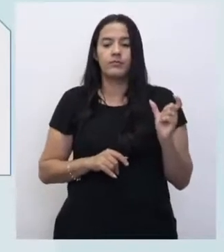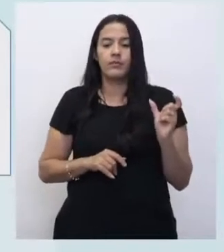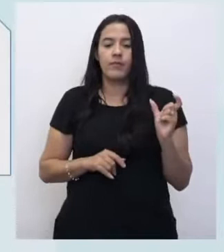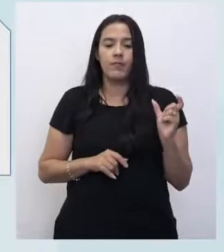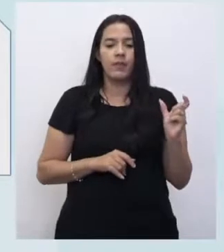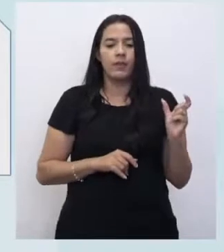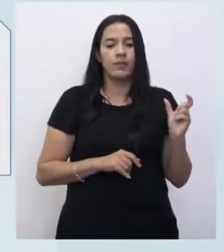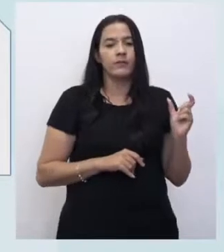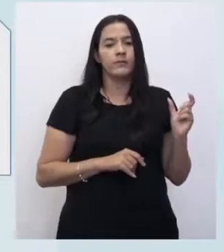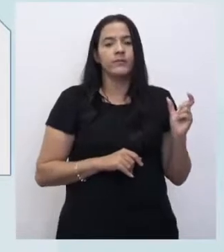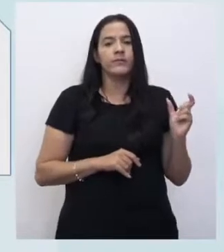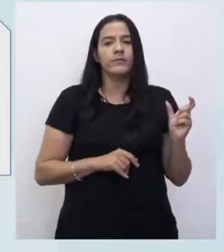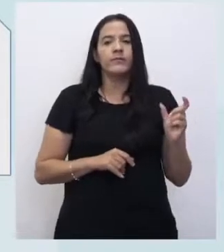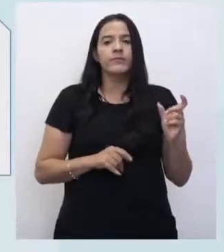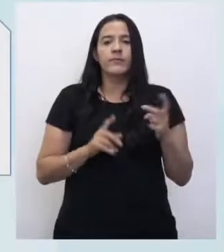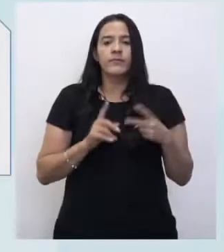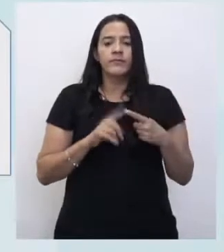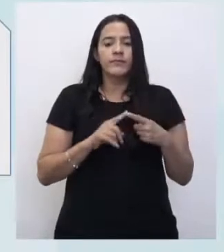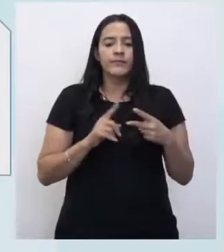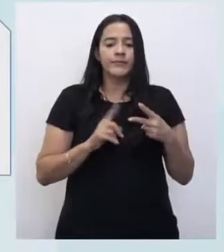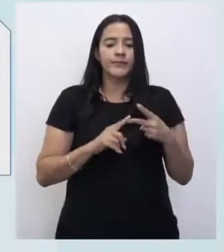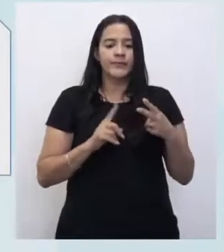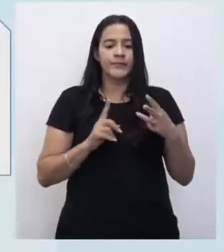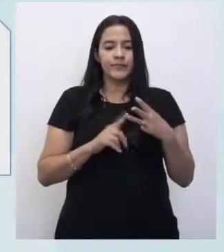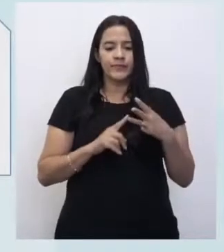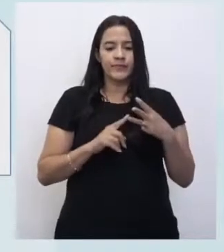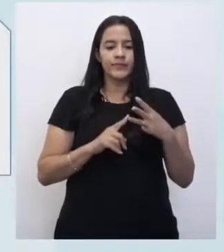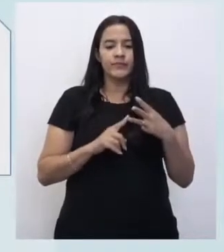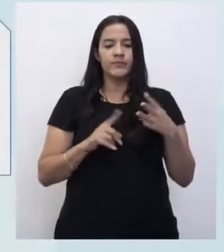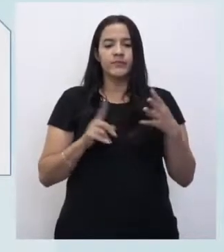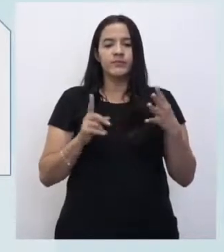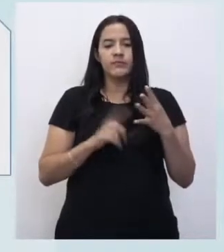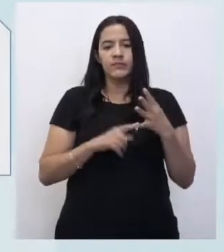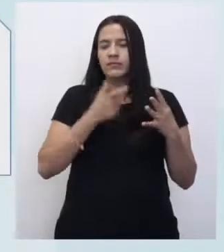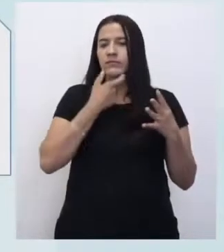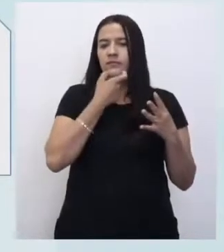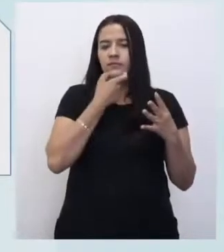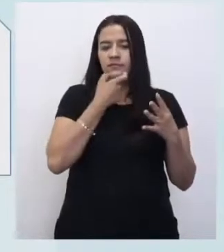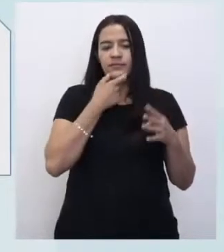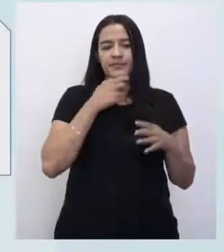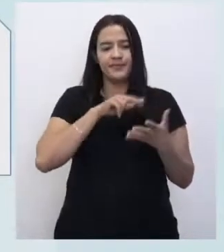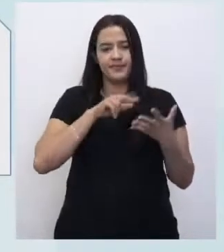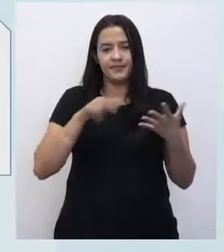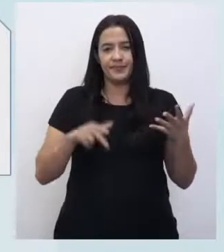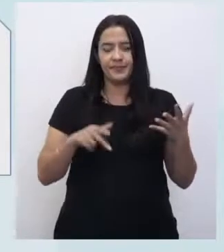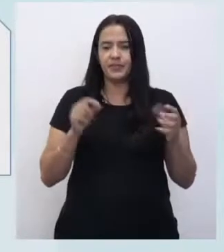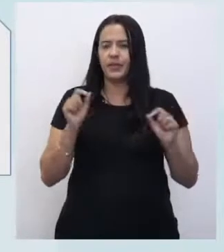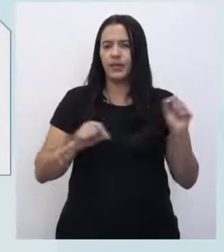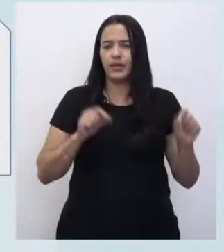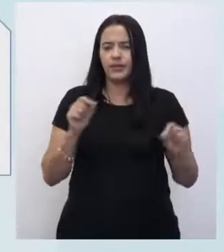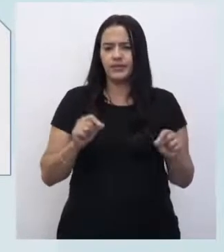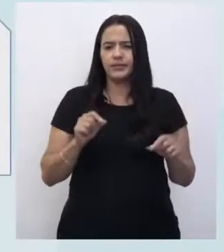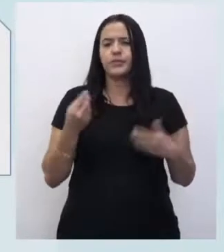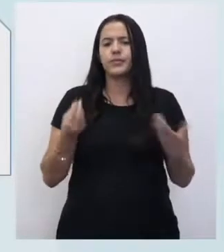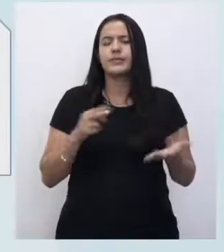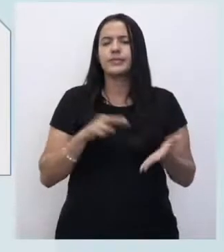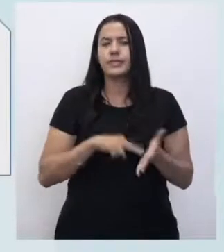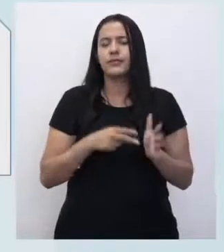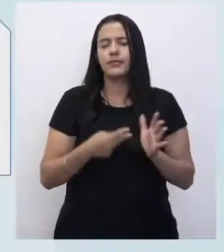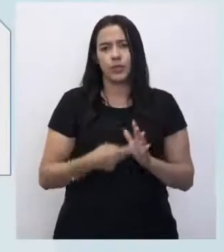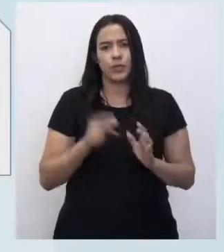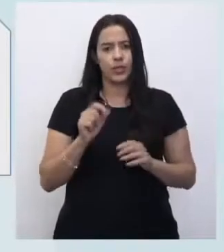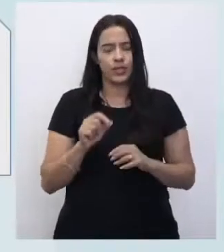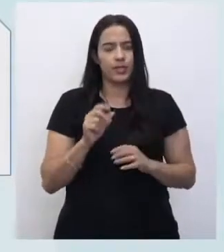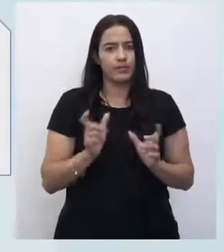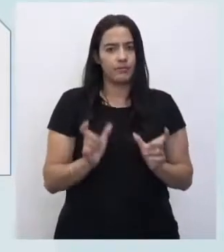largest, polluter and worker. Né? Vamos ver agora o que esses sufixos significam nessas